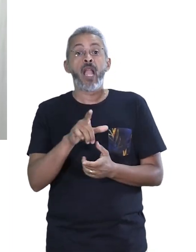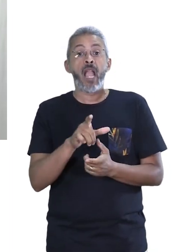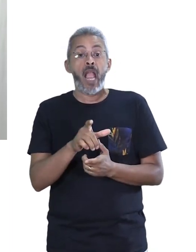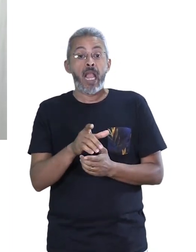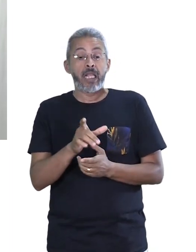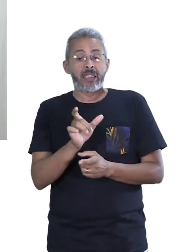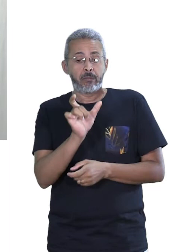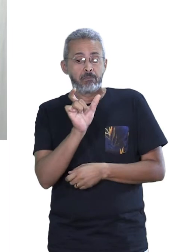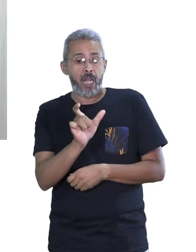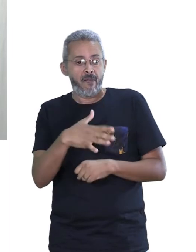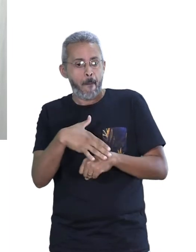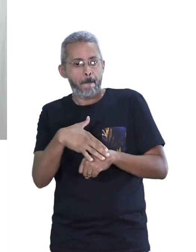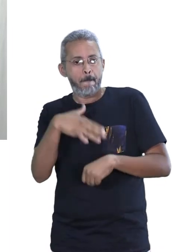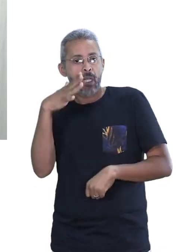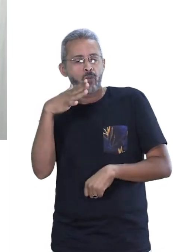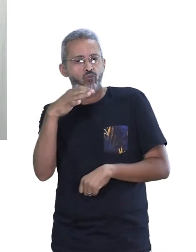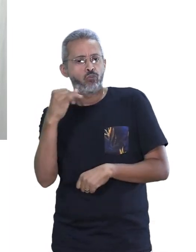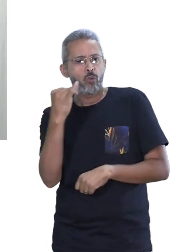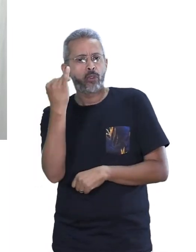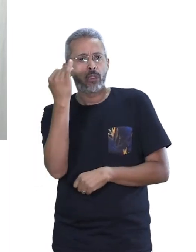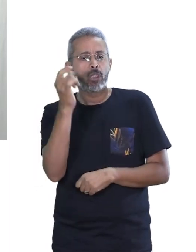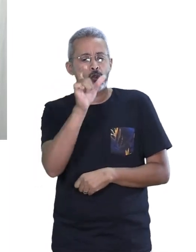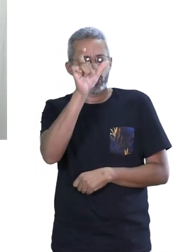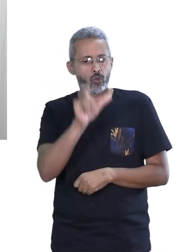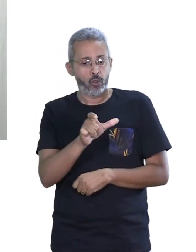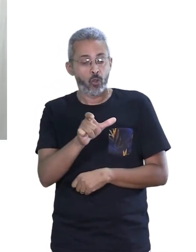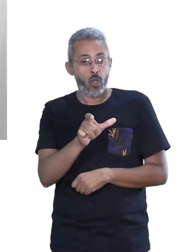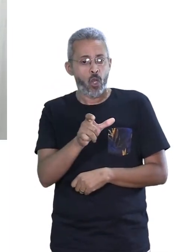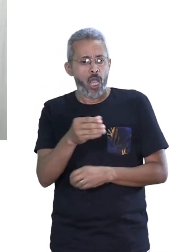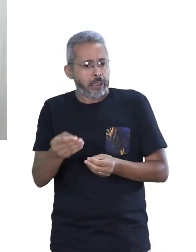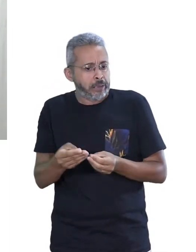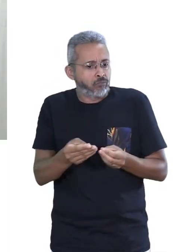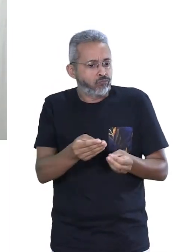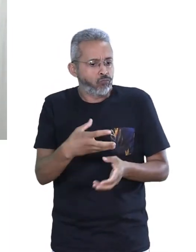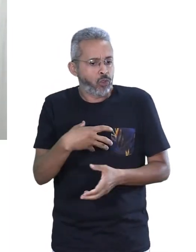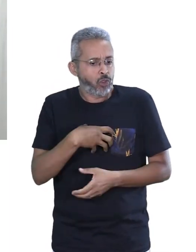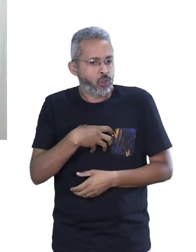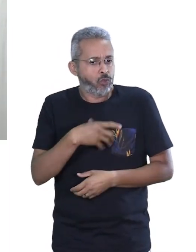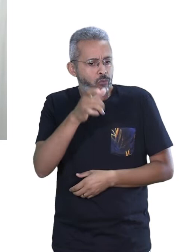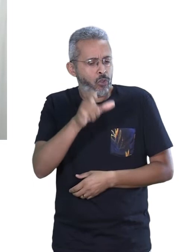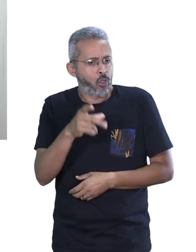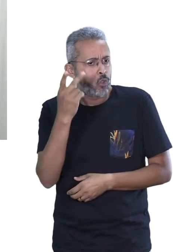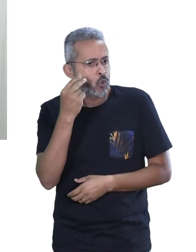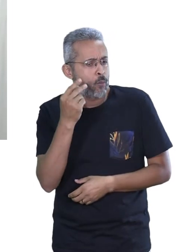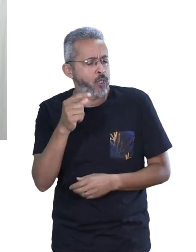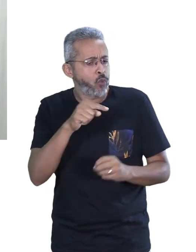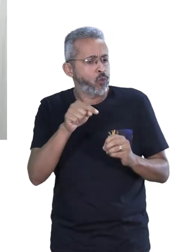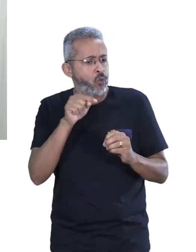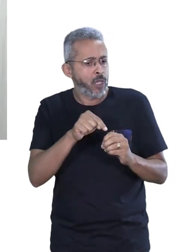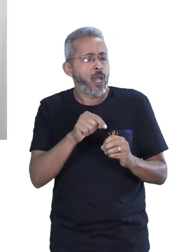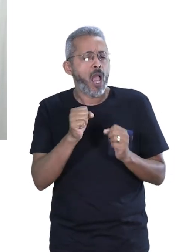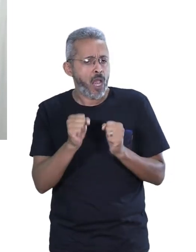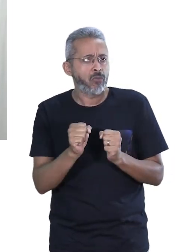Núcleo é a palavra mais importante do sujeito. É a que dá sentido ao sujeito. Geralmente, o núcleo